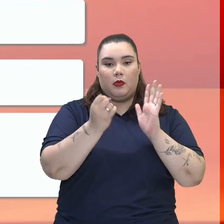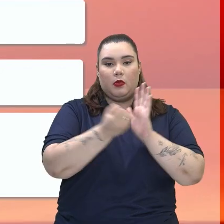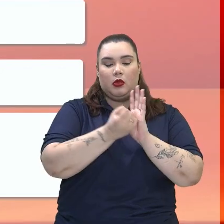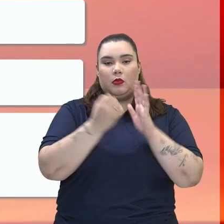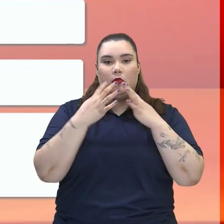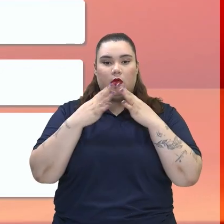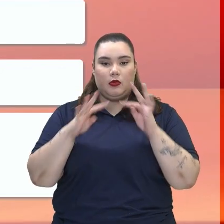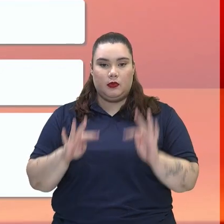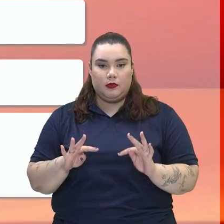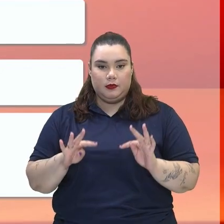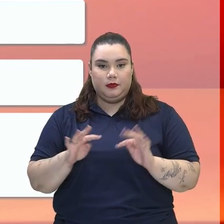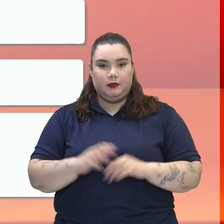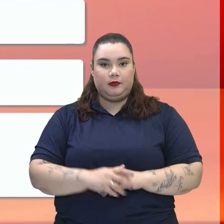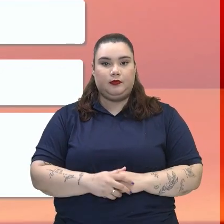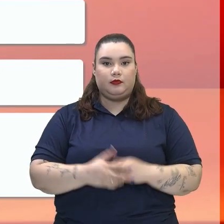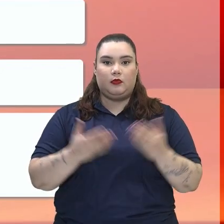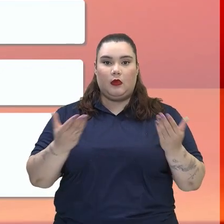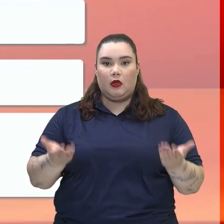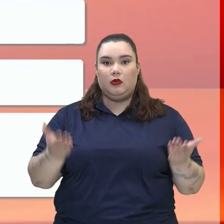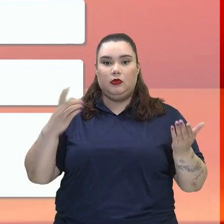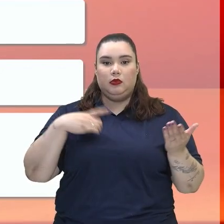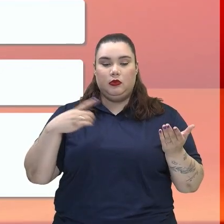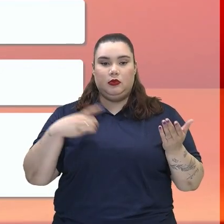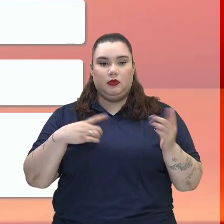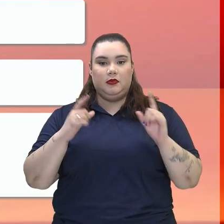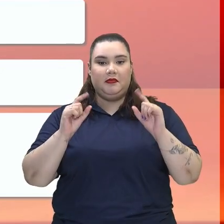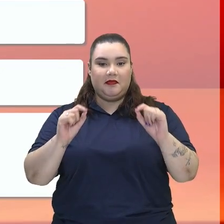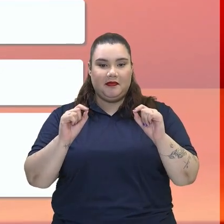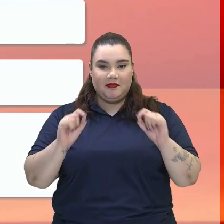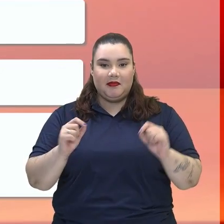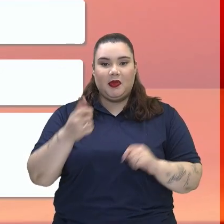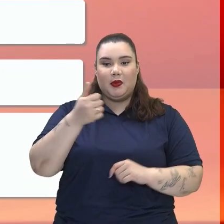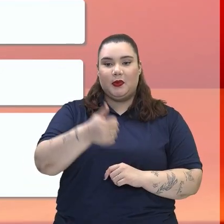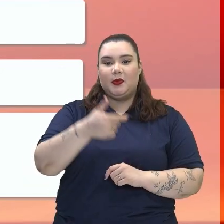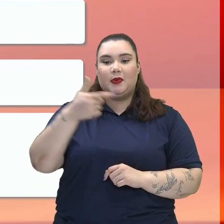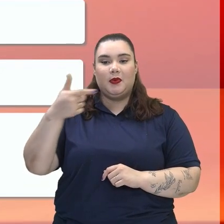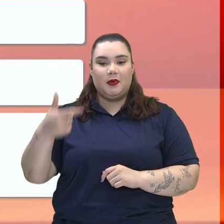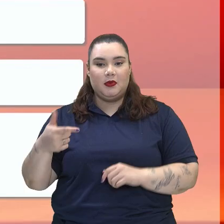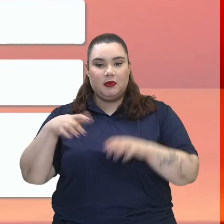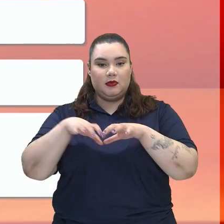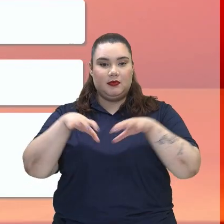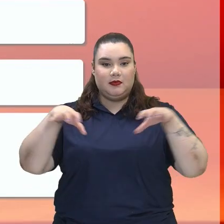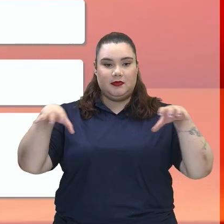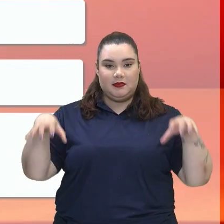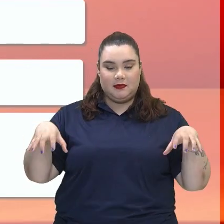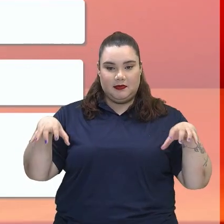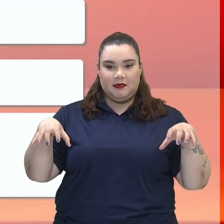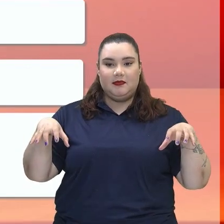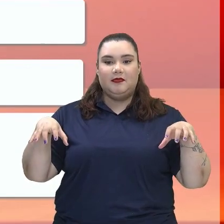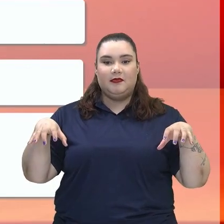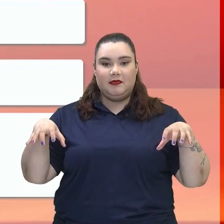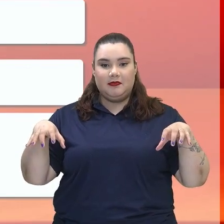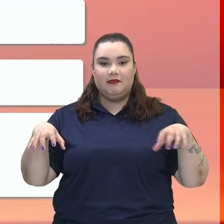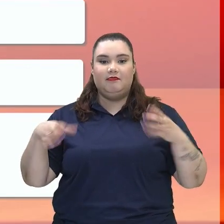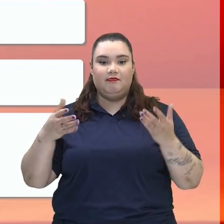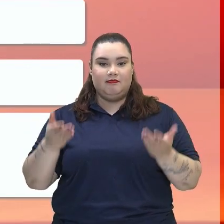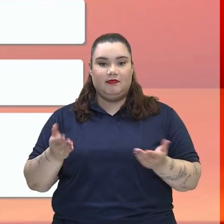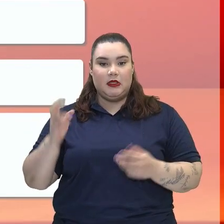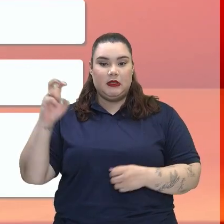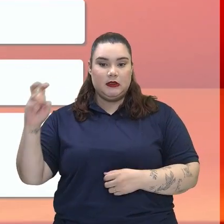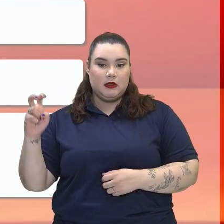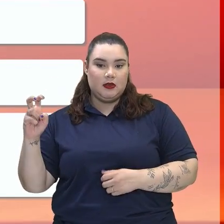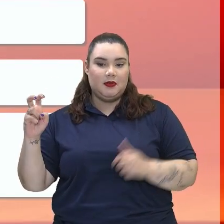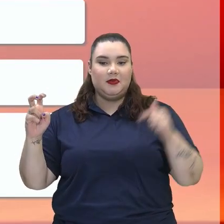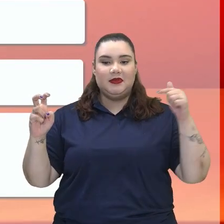patrimônio natural. Então, a gente tem 12 categorias, né, divididas entre proteção integral e